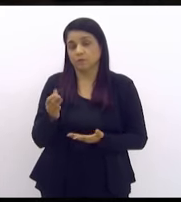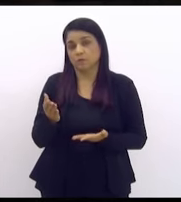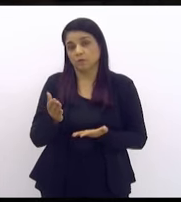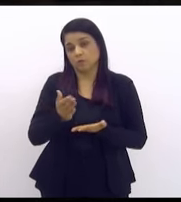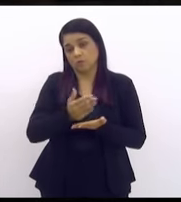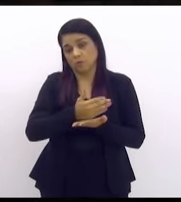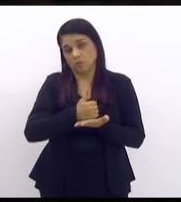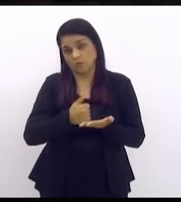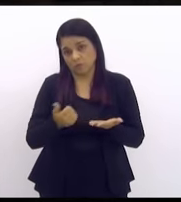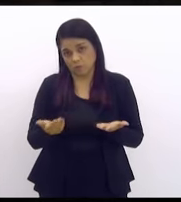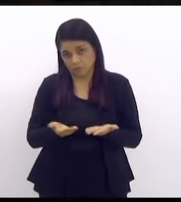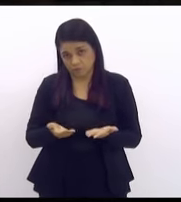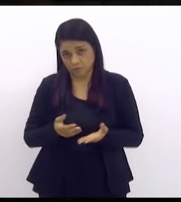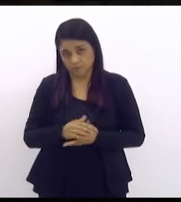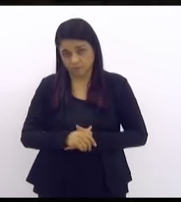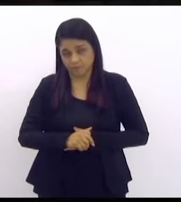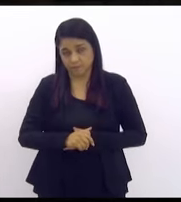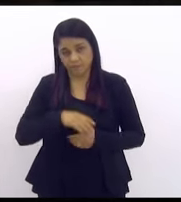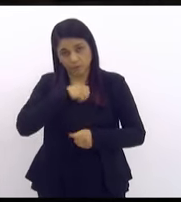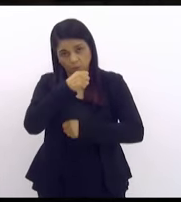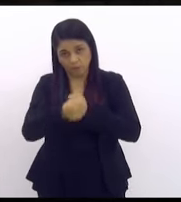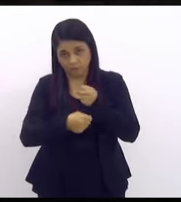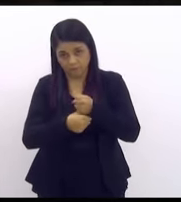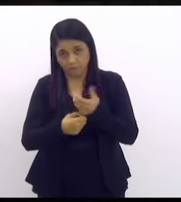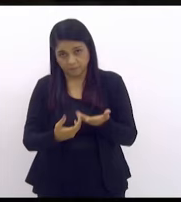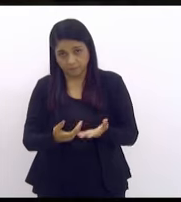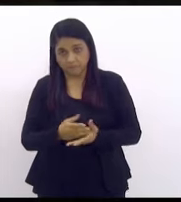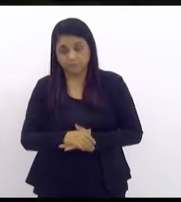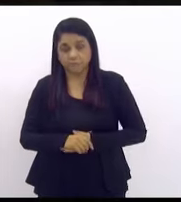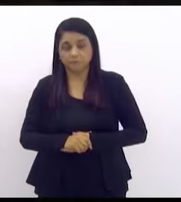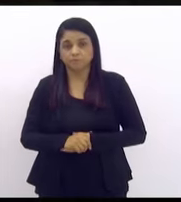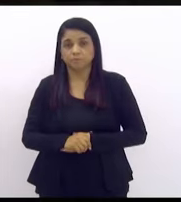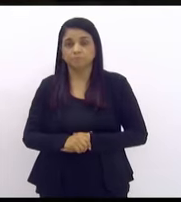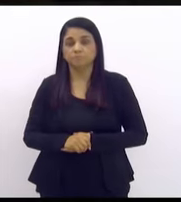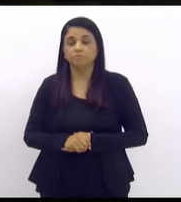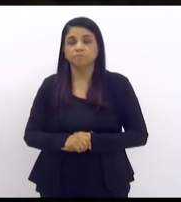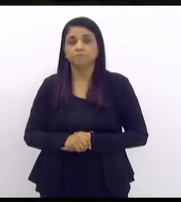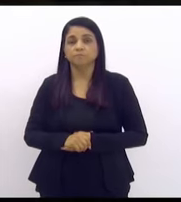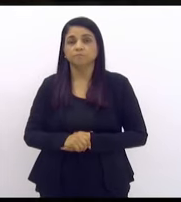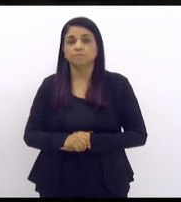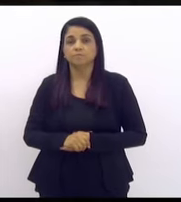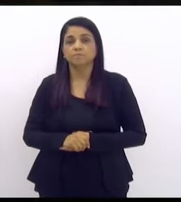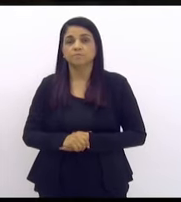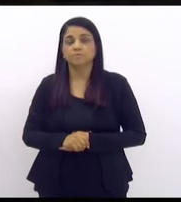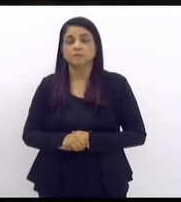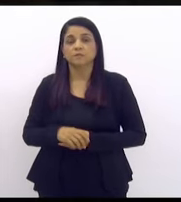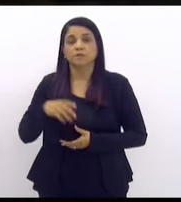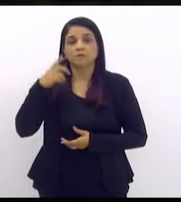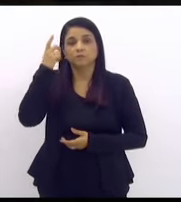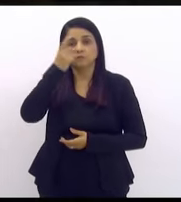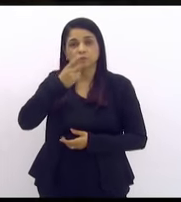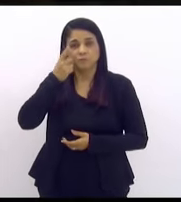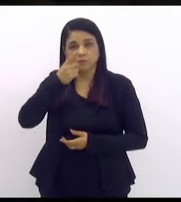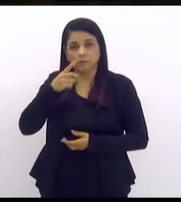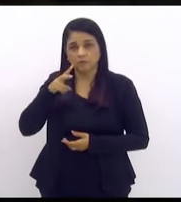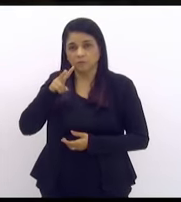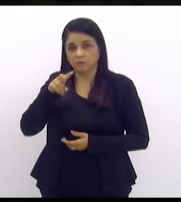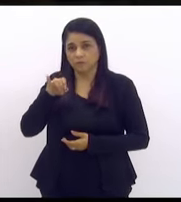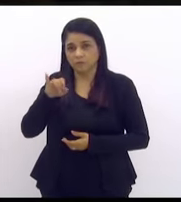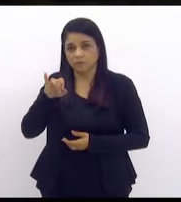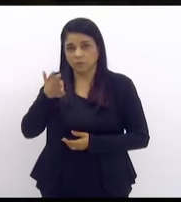em média. E, finalmente, a posteriori, o deputado Vitor